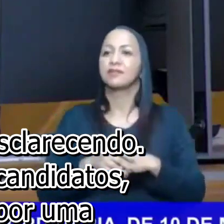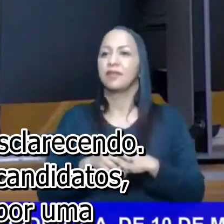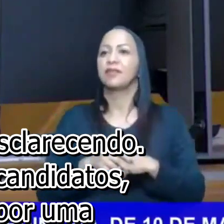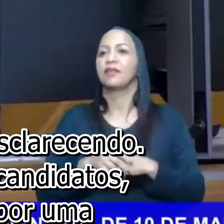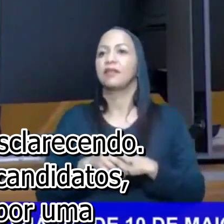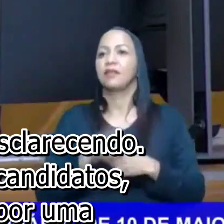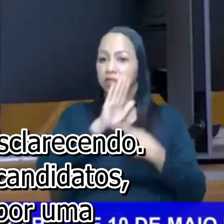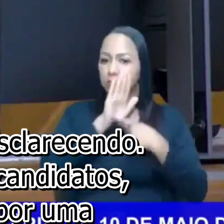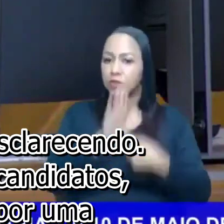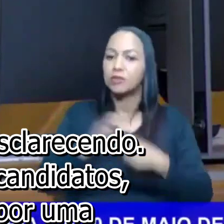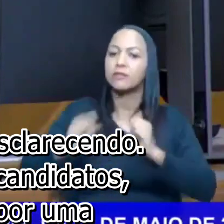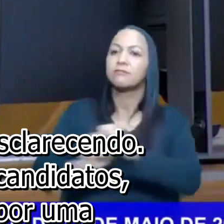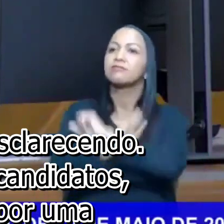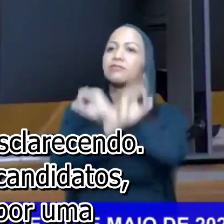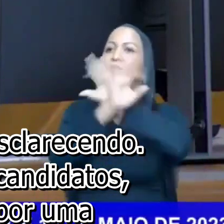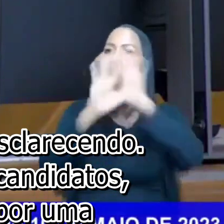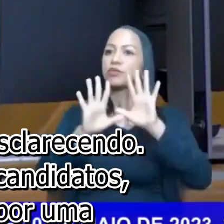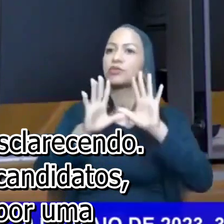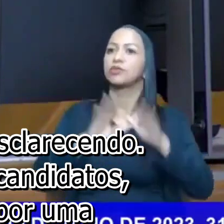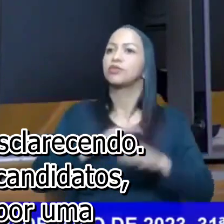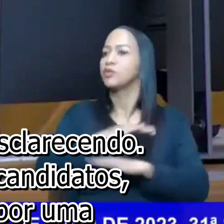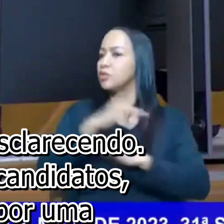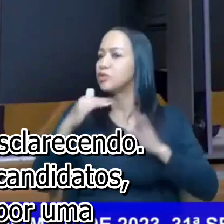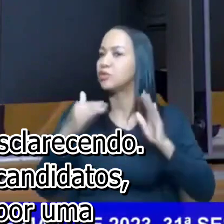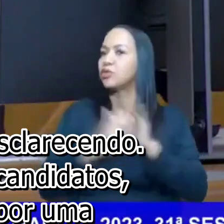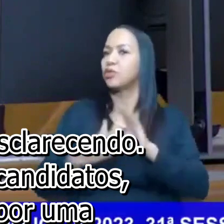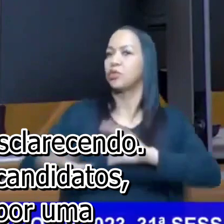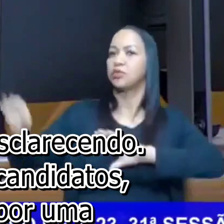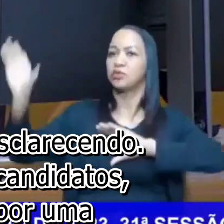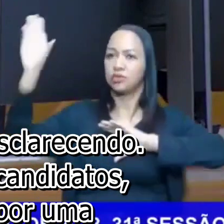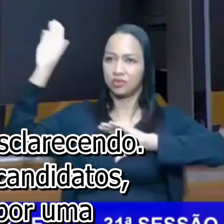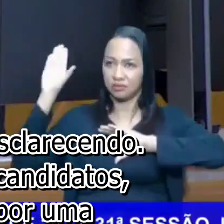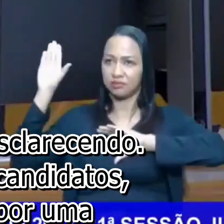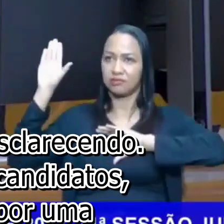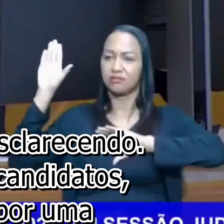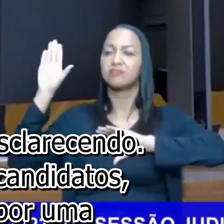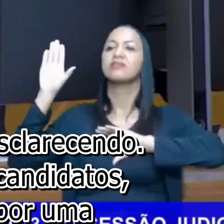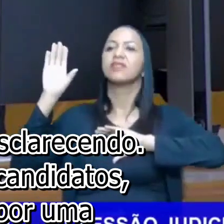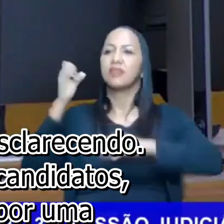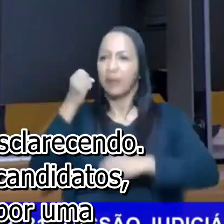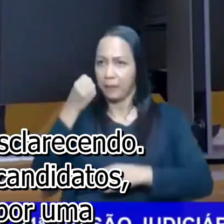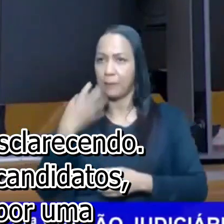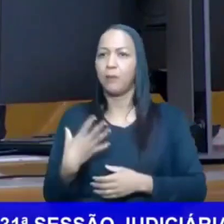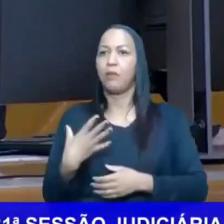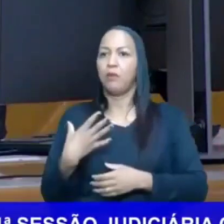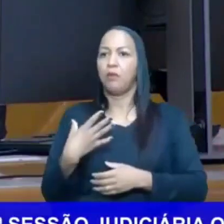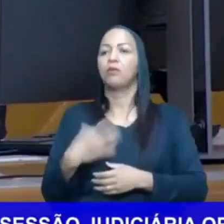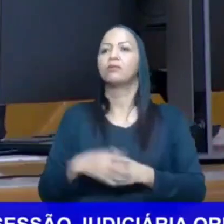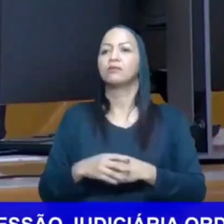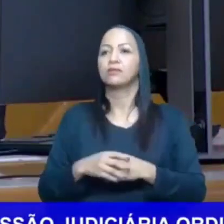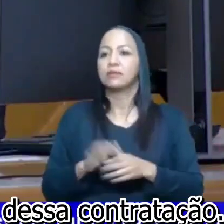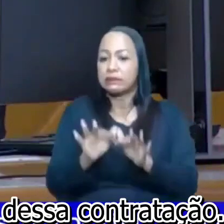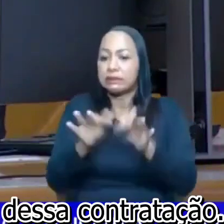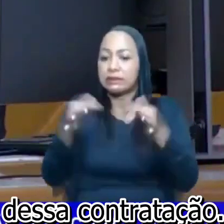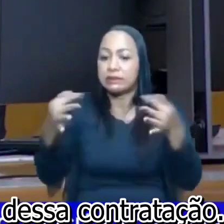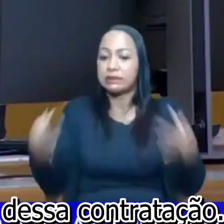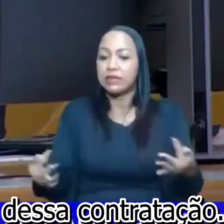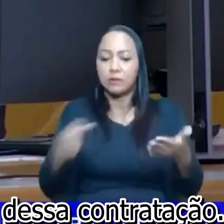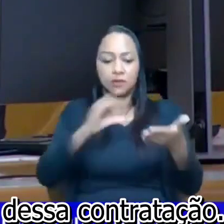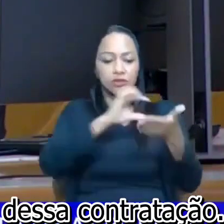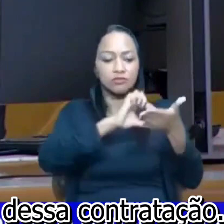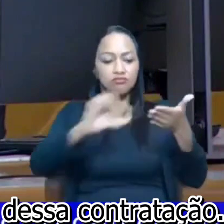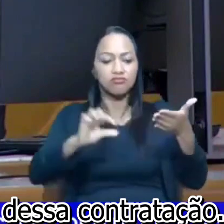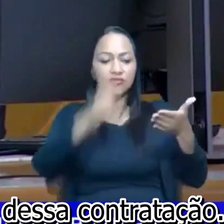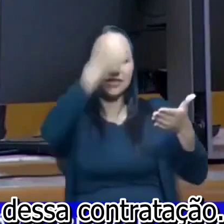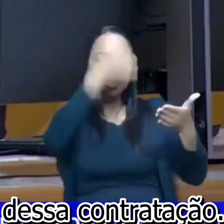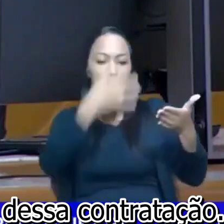de transparência de todos os candidatos, de todos os partidos, é plenamente atingível por uma simples nota explicativa,